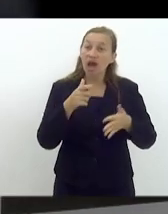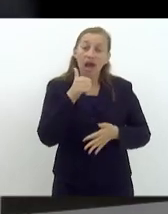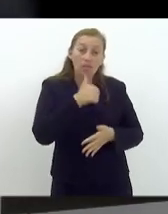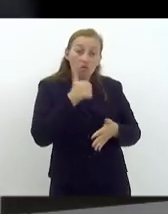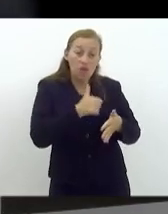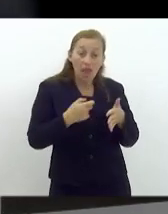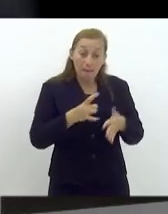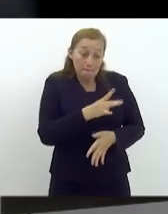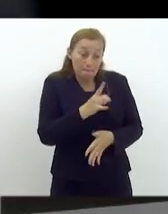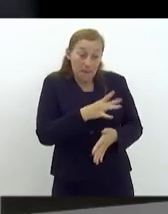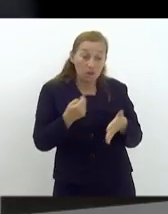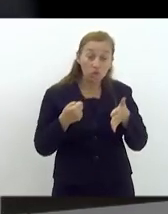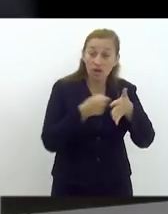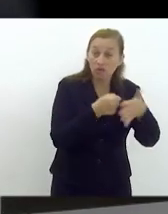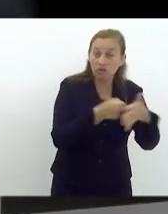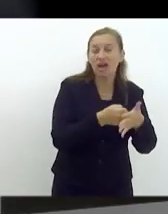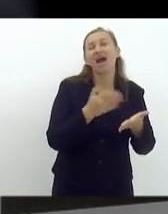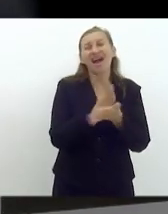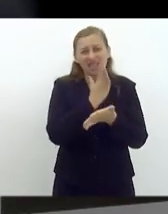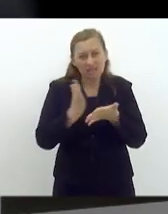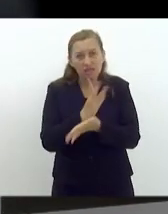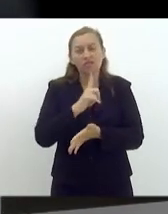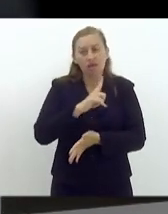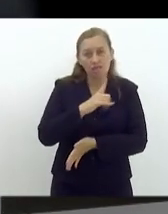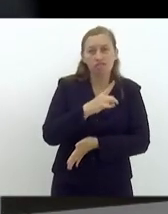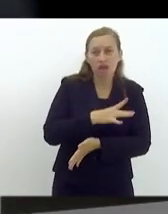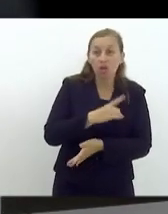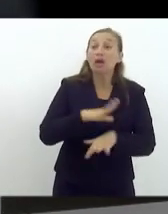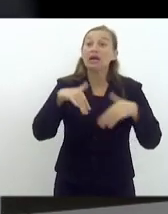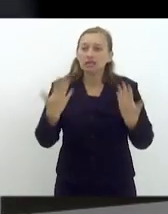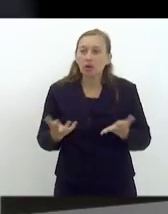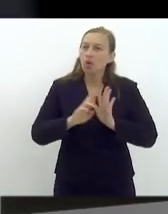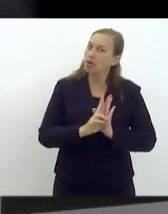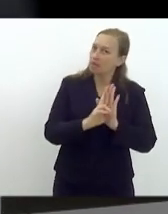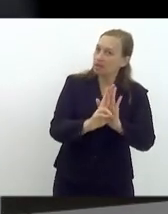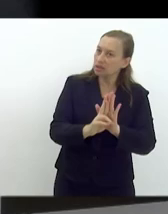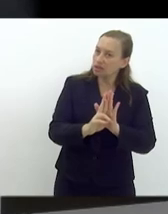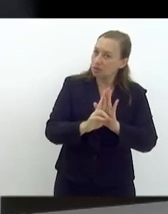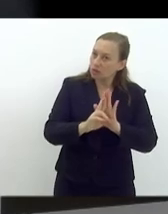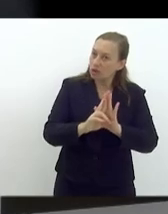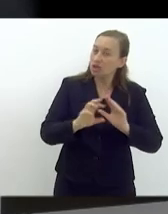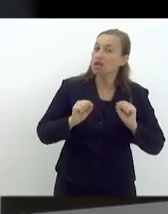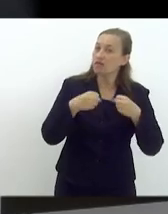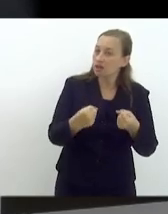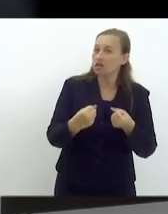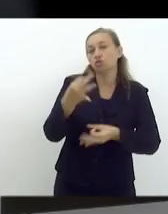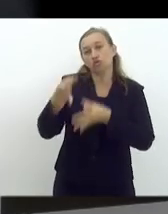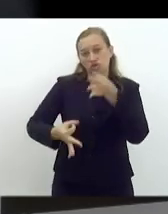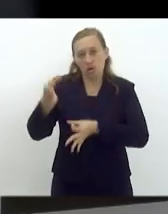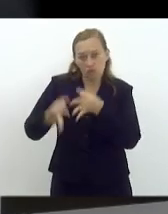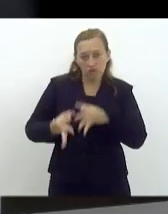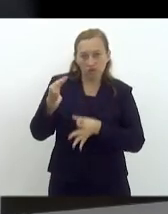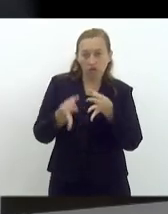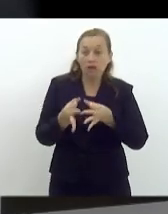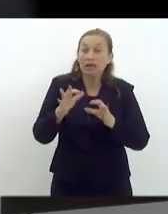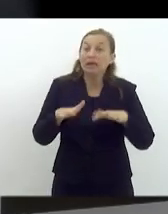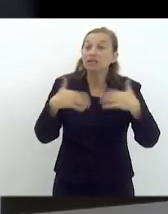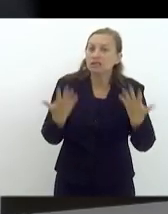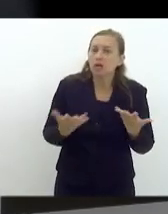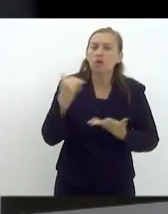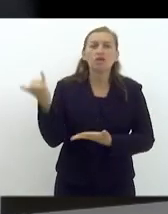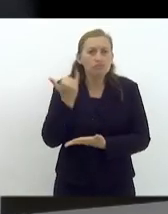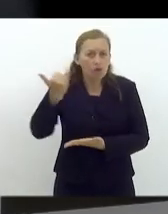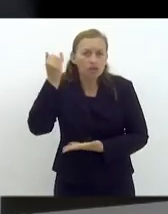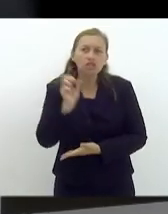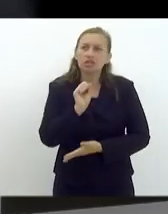né porque são mulheres às vezes tem medo então eu representei foi deferido judicialmente então assim é